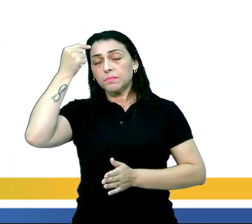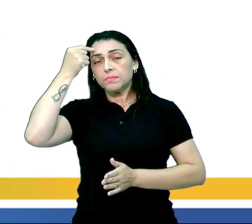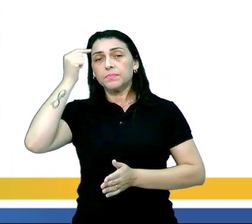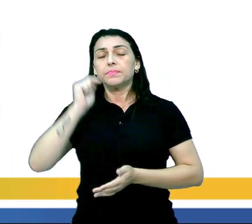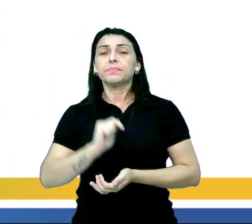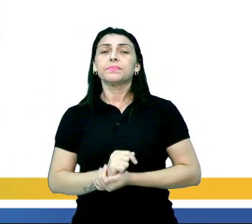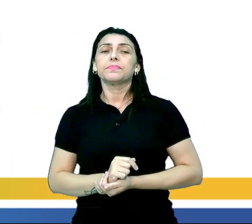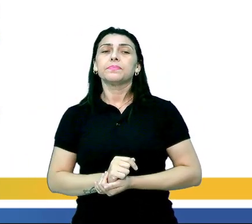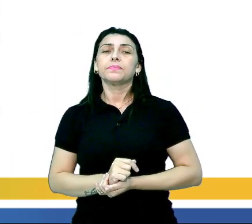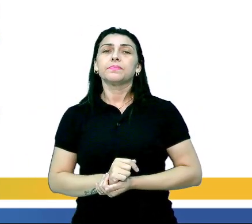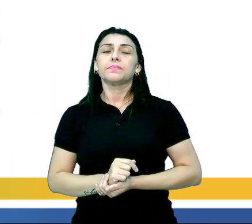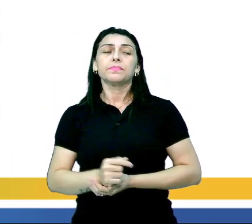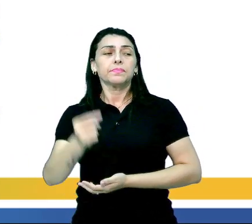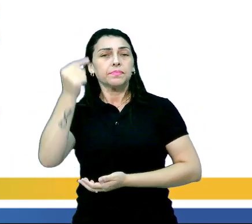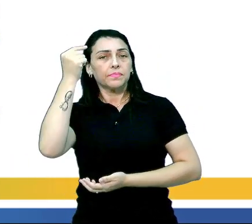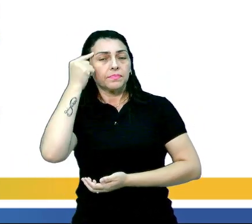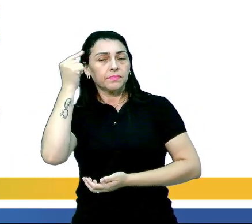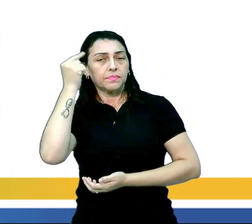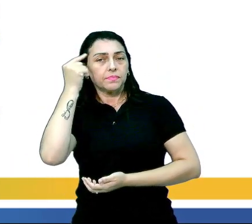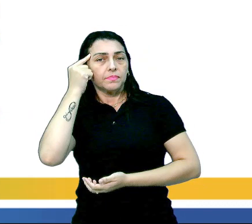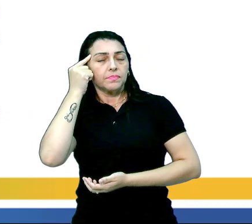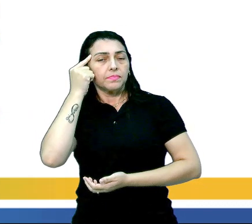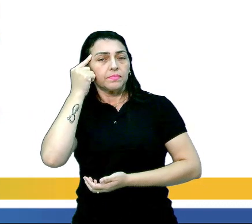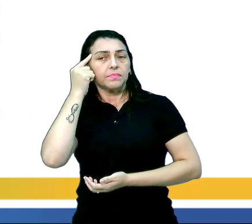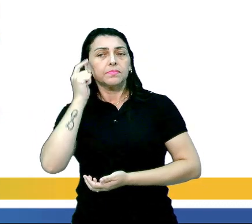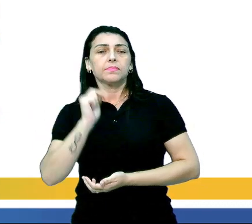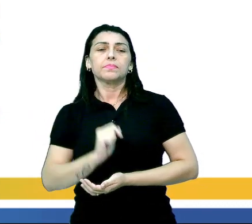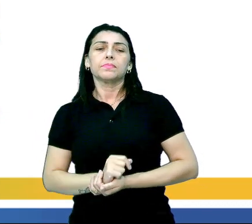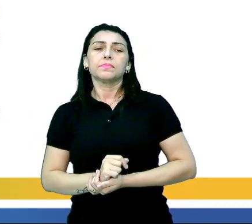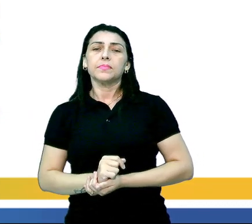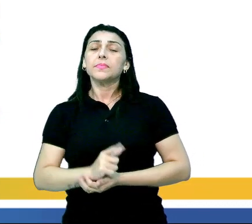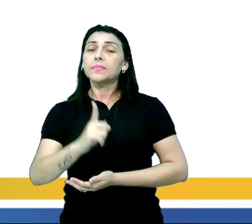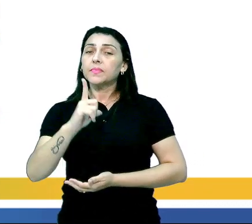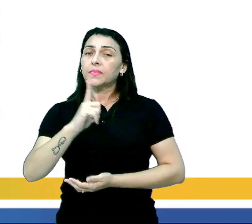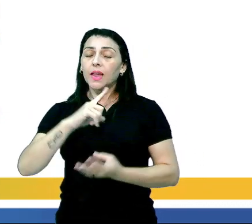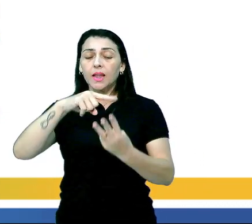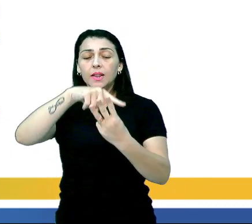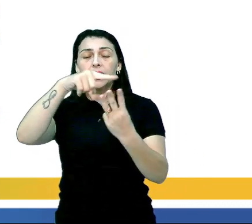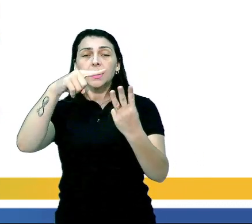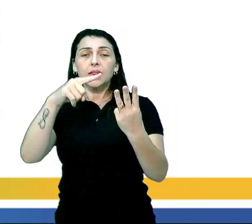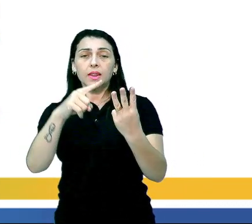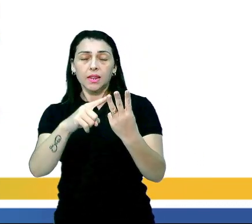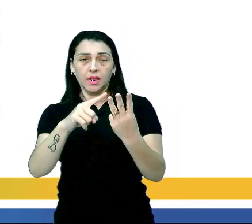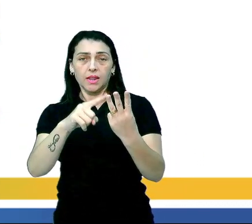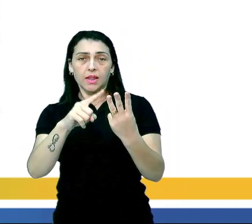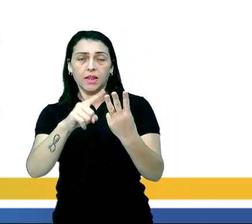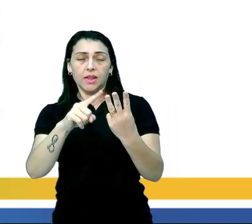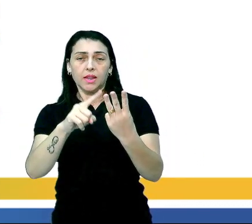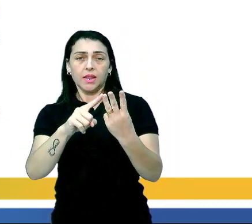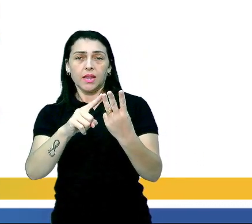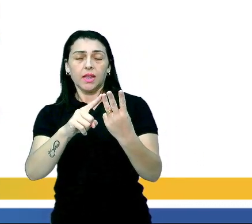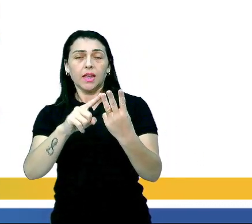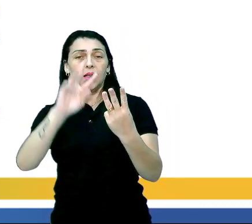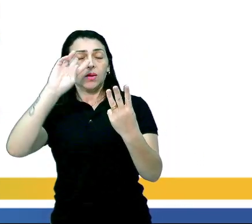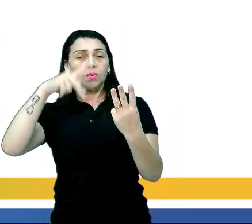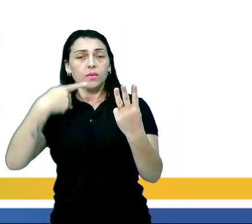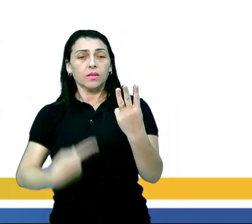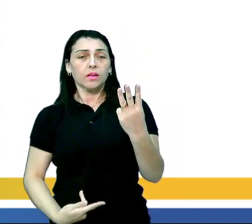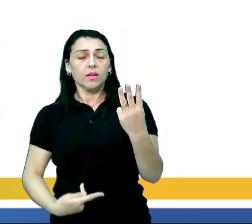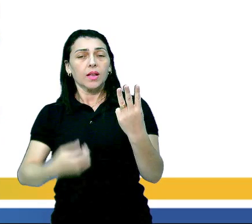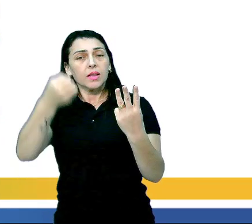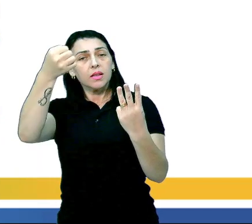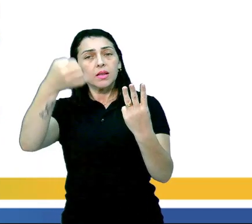Então, esses pensadores citados acima possuem três perspectivas acerca do ser humano.